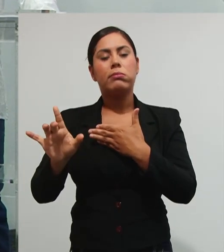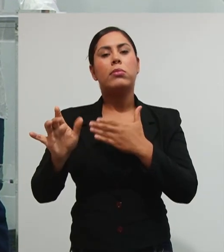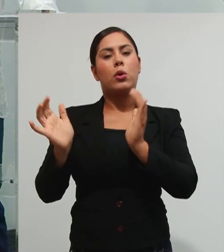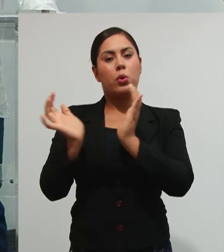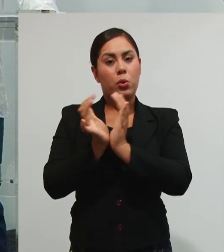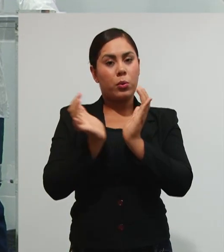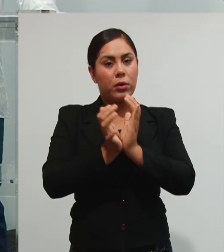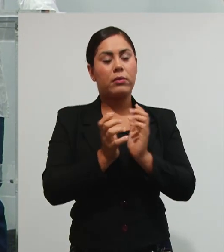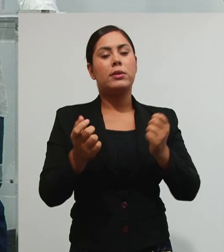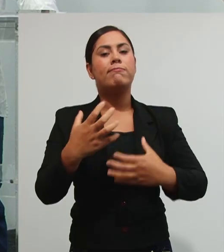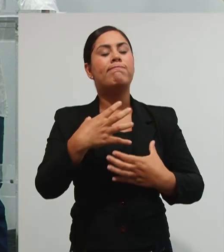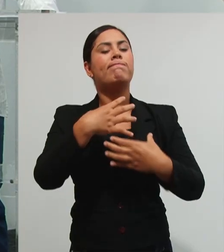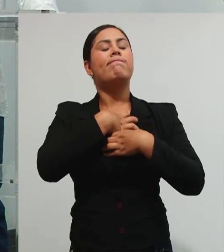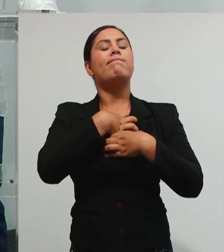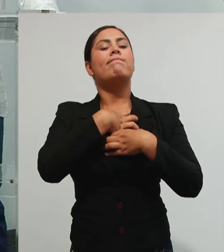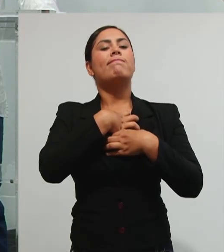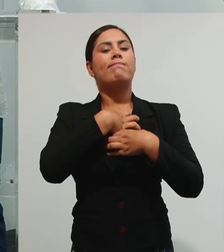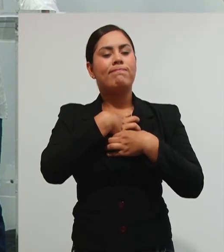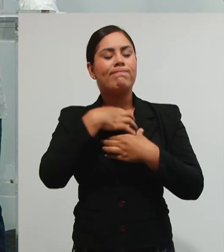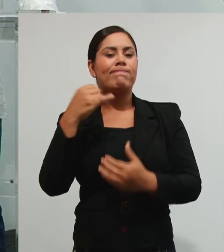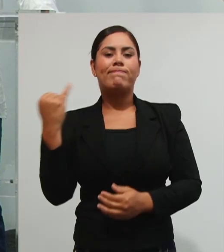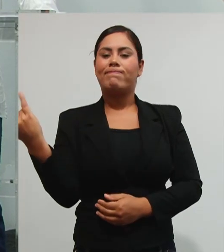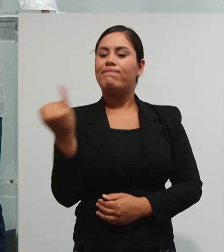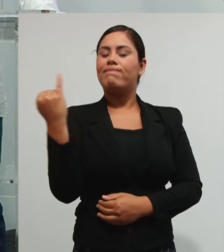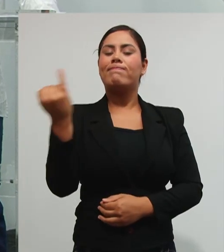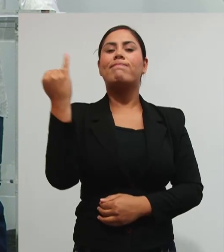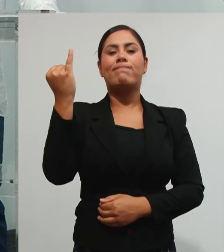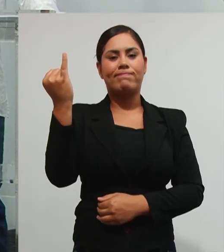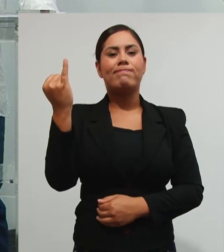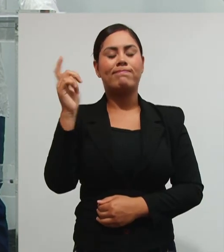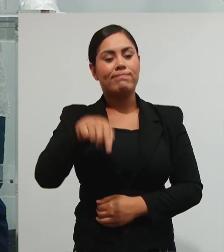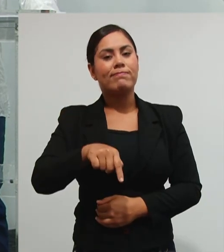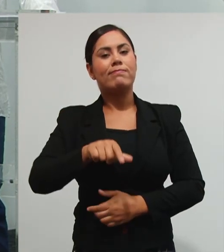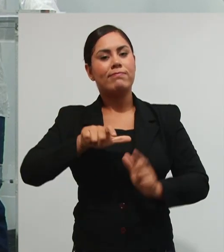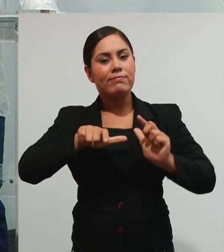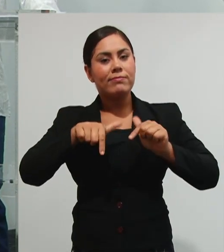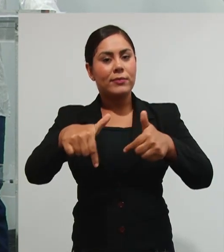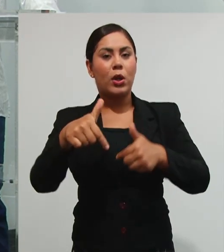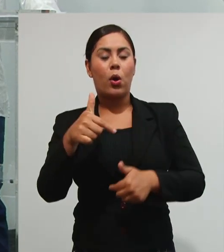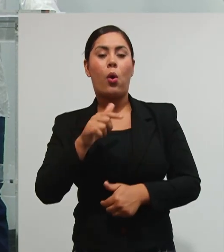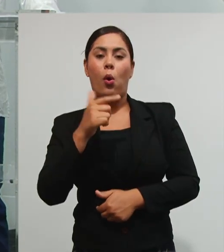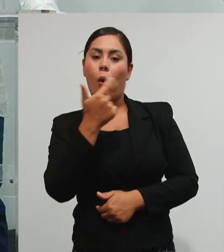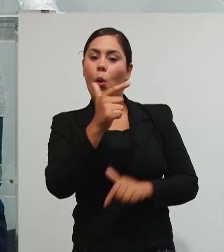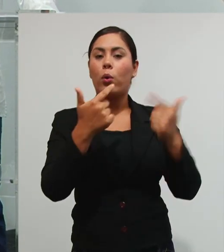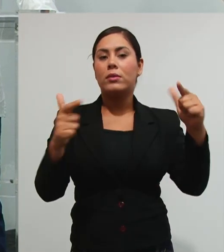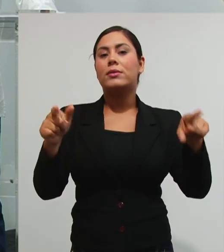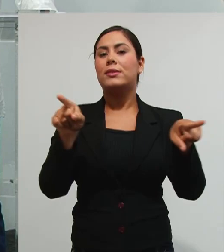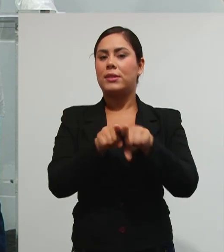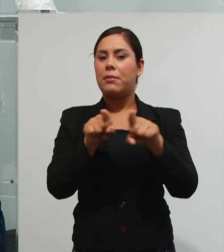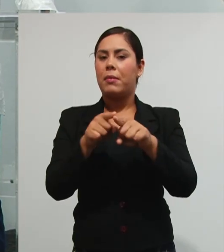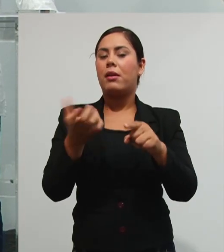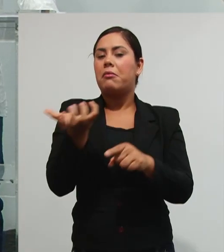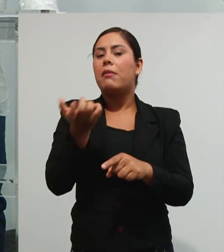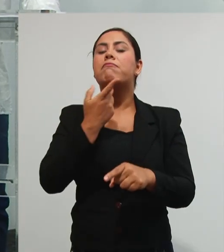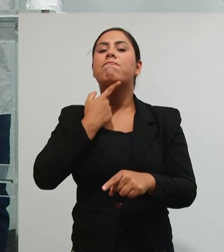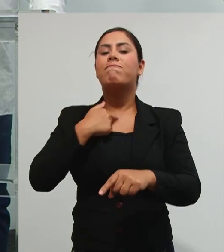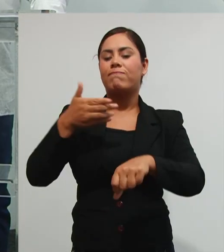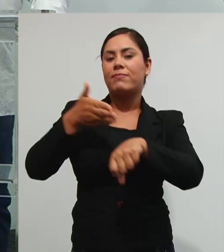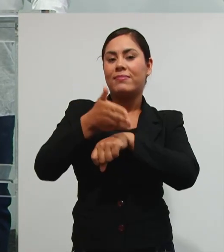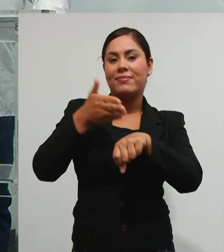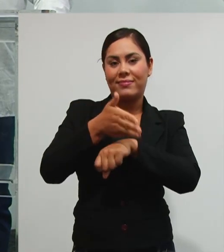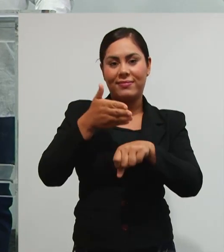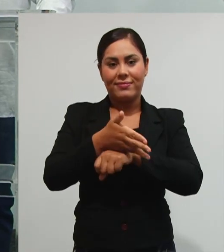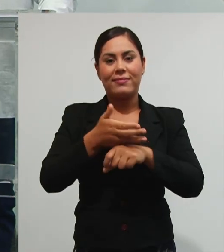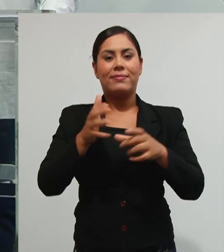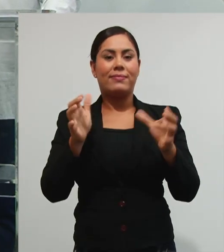porque ele vai se sentir mais importante e vai fazer com que os outros também queiram participar daquele tipo